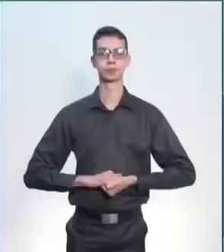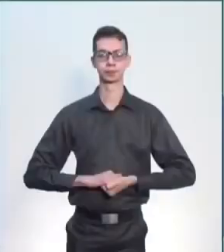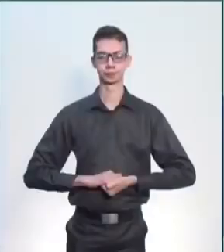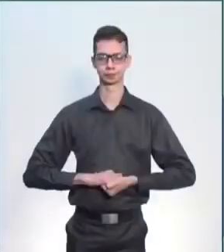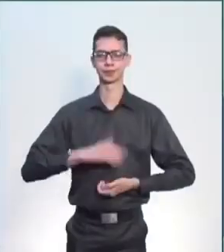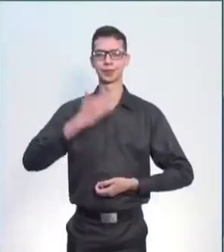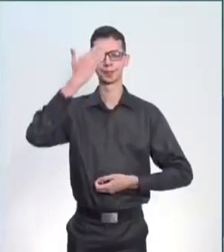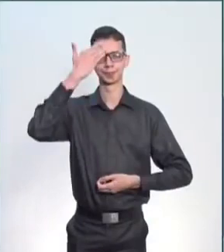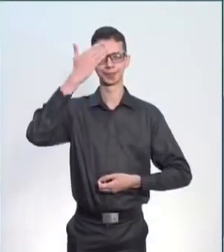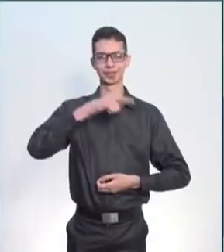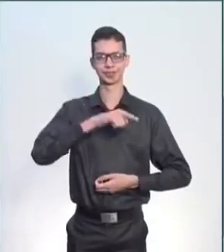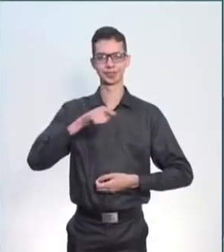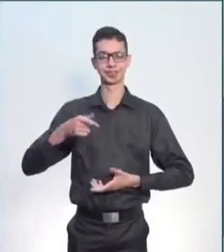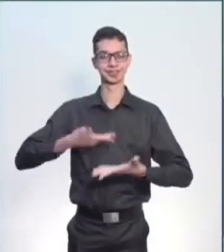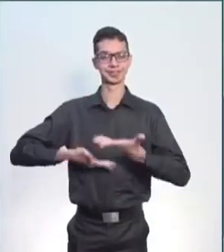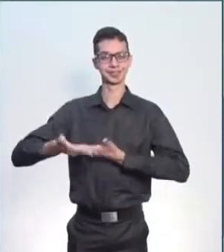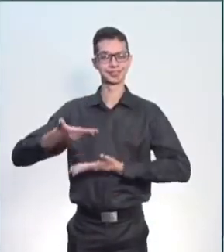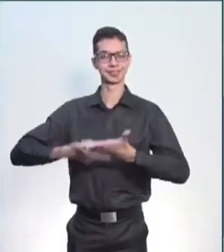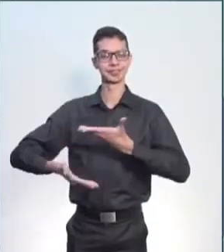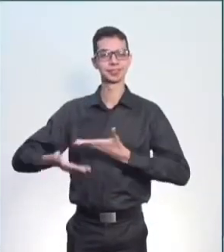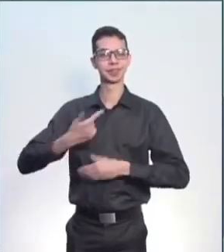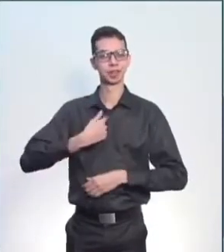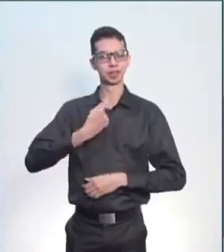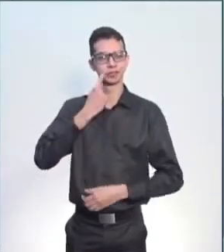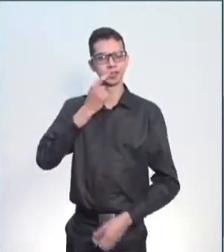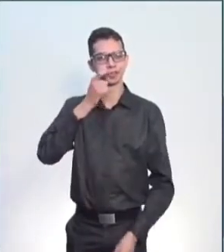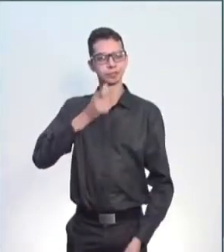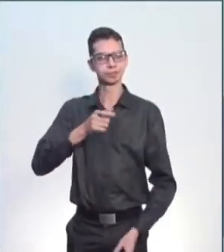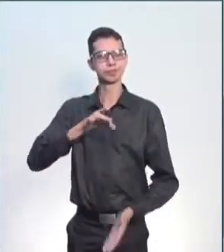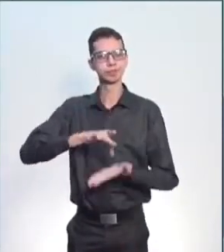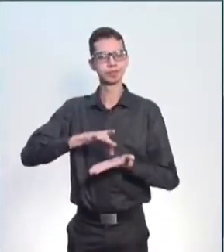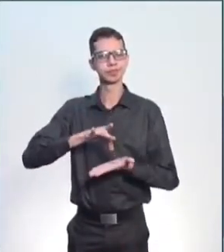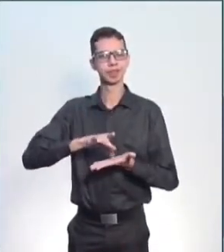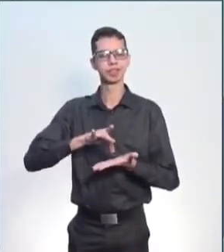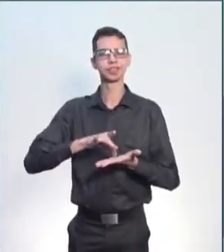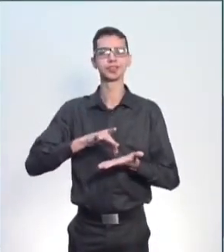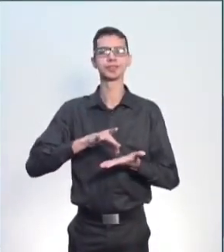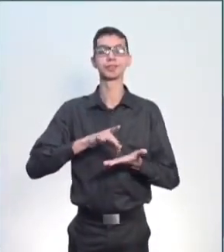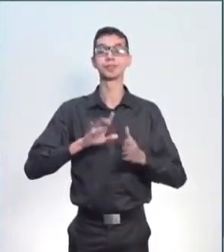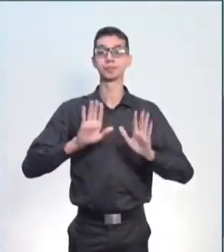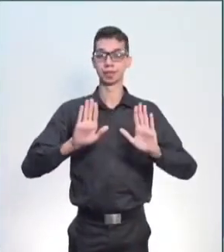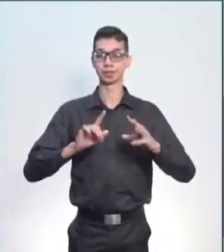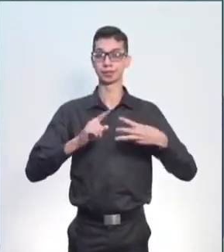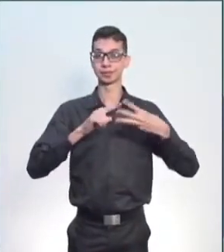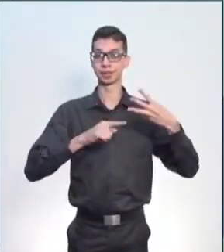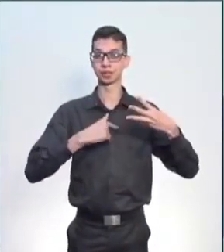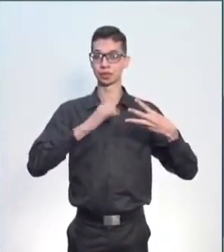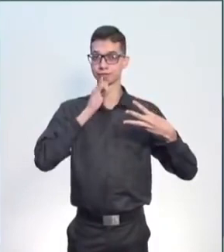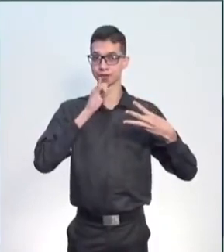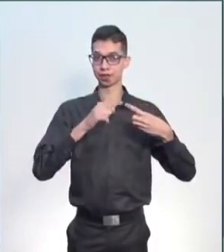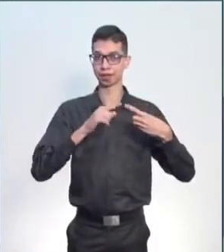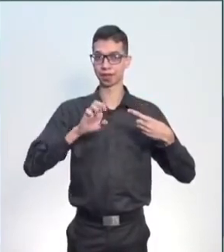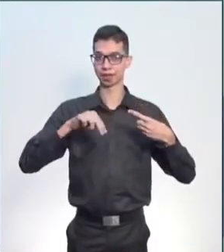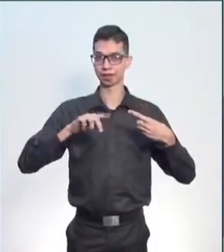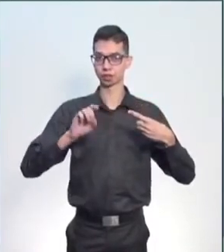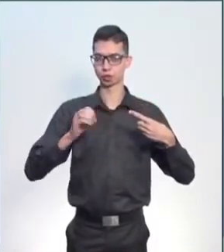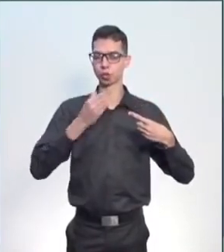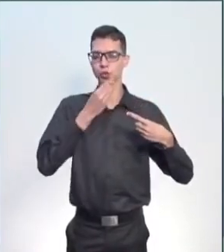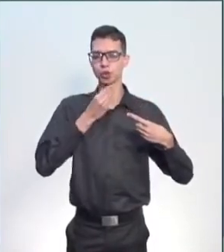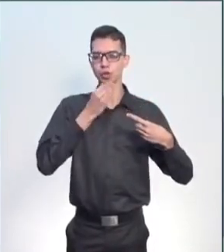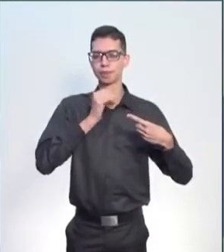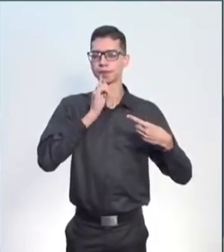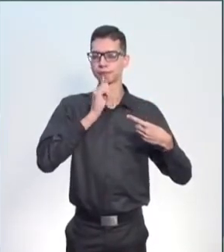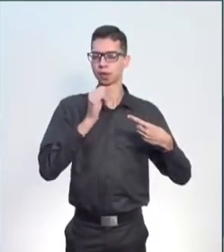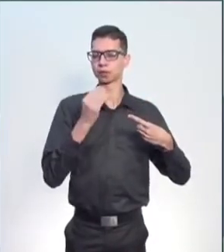Obrigado pela interação de vocês. Nós tivemos colocações aqui muito interessantes, mas eu gostaria de destacar três delas. A do Enzo, que colocou assim: quando